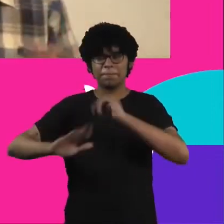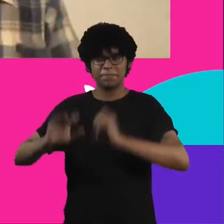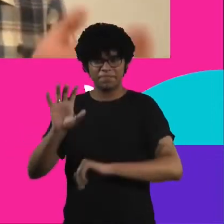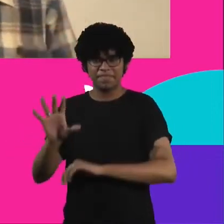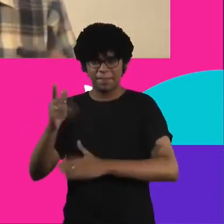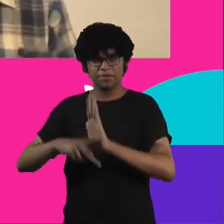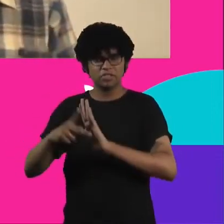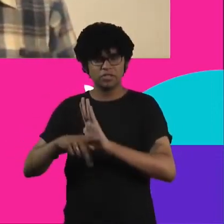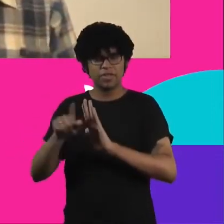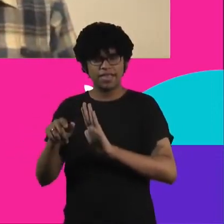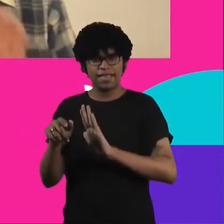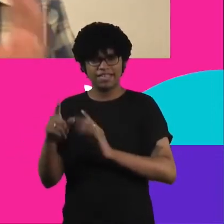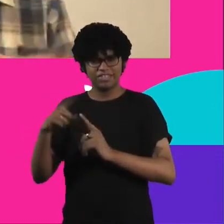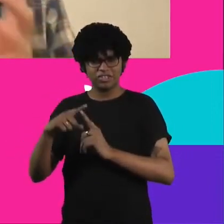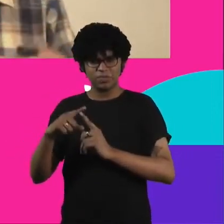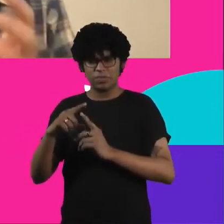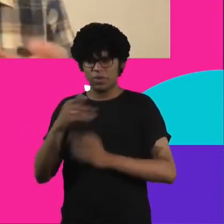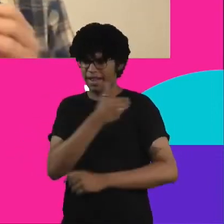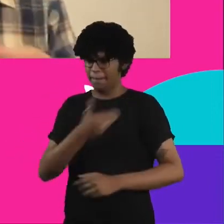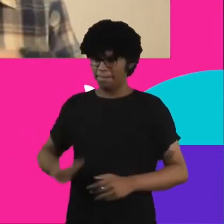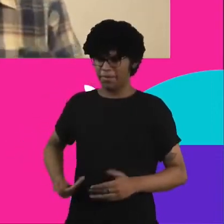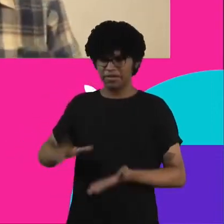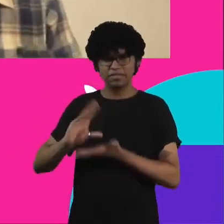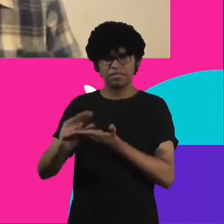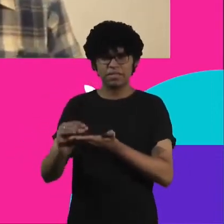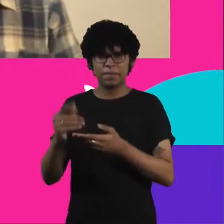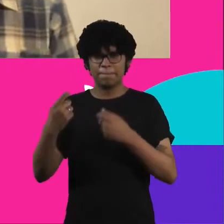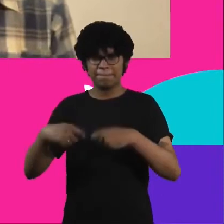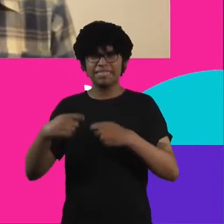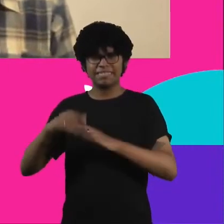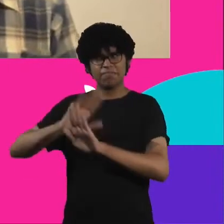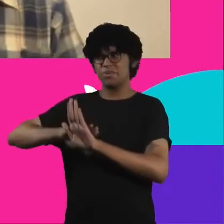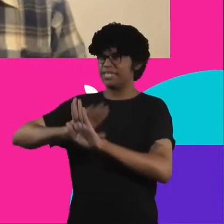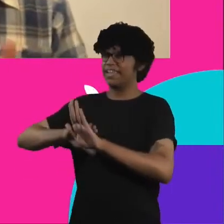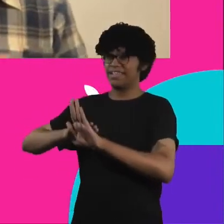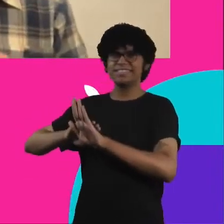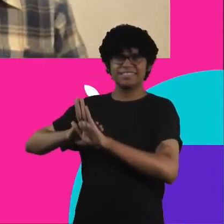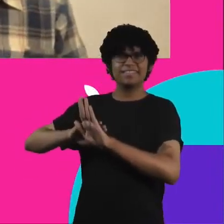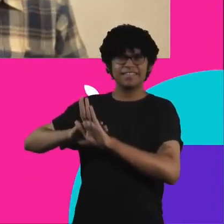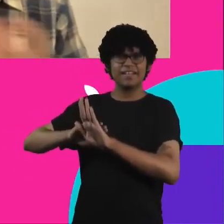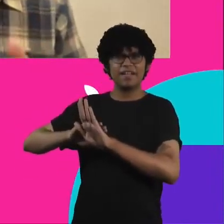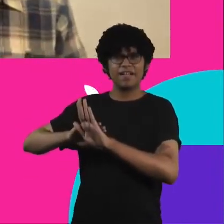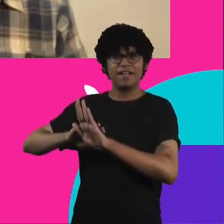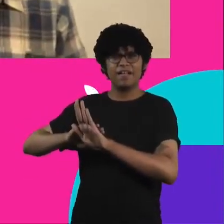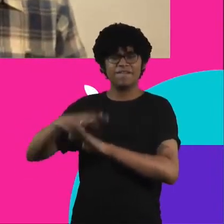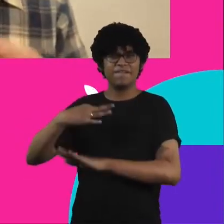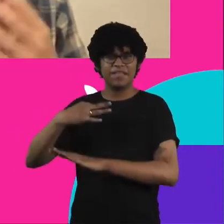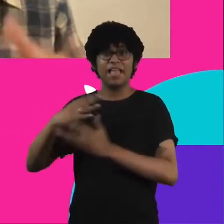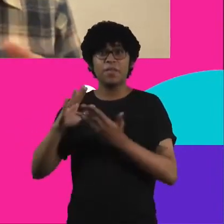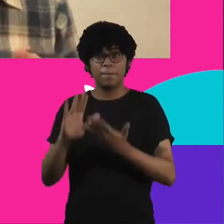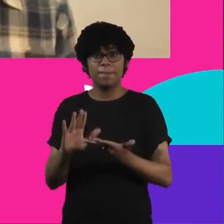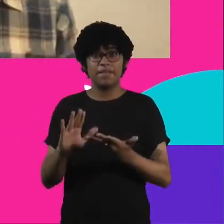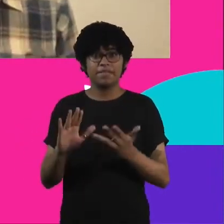interessante é que ao construir isso, eram tipos específicos de dados de governo, e a gente arrumou voluntários para trabalhar